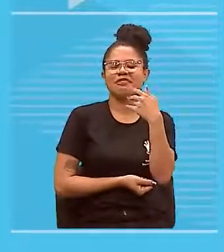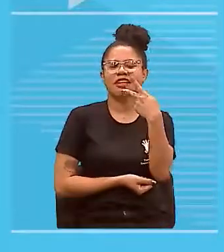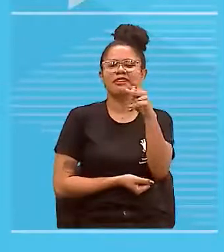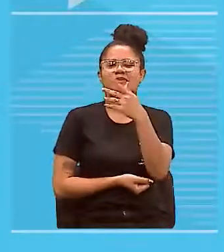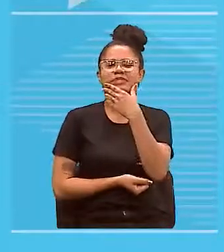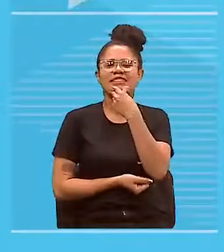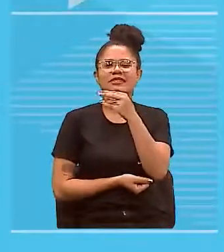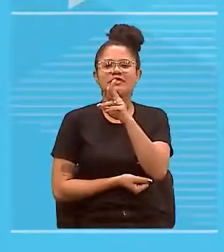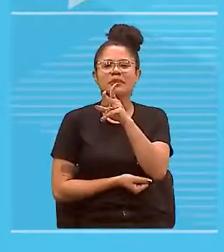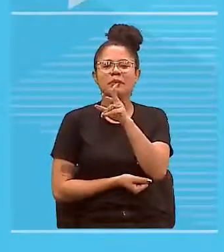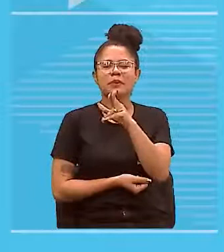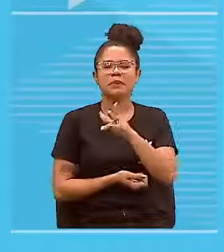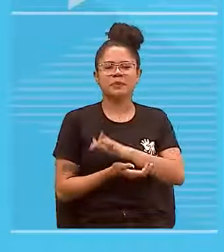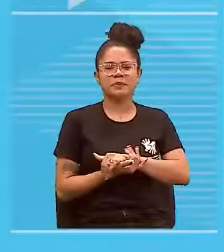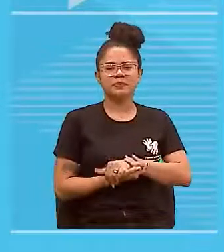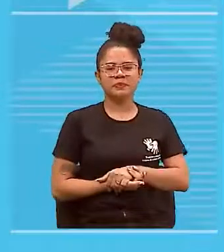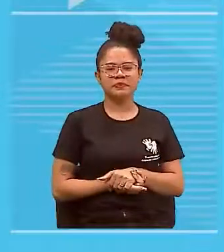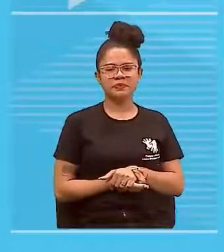irmãos